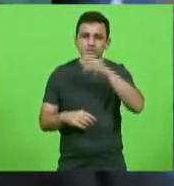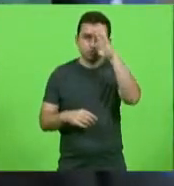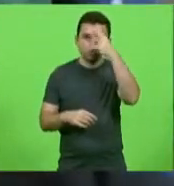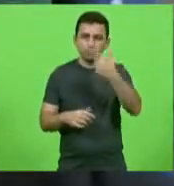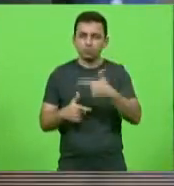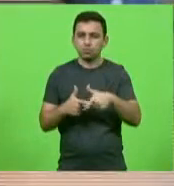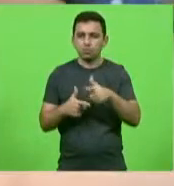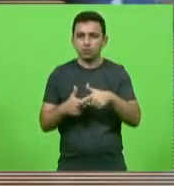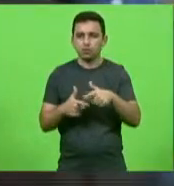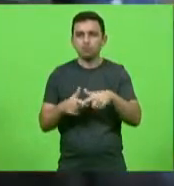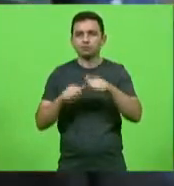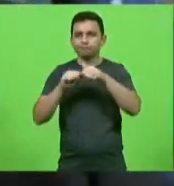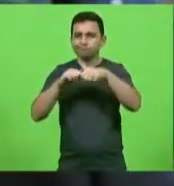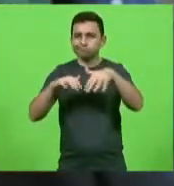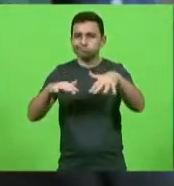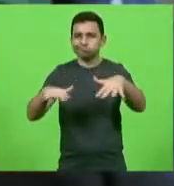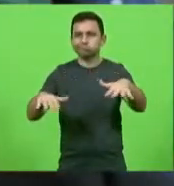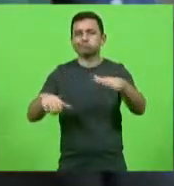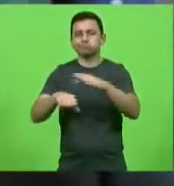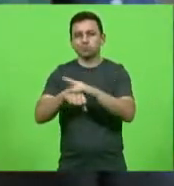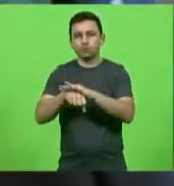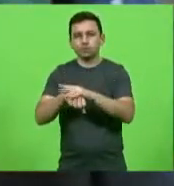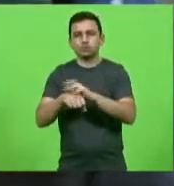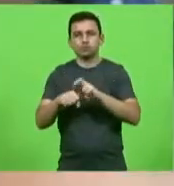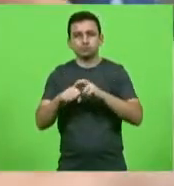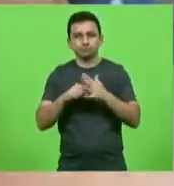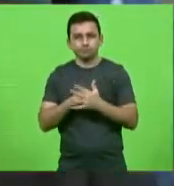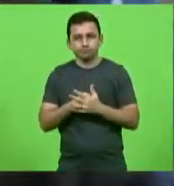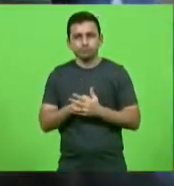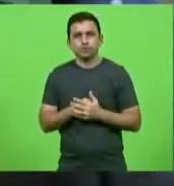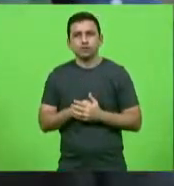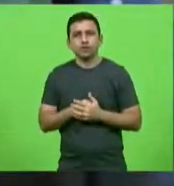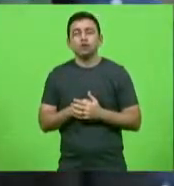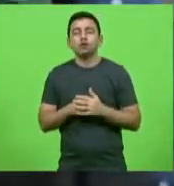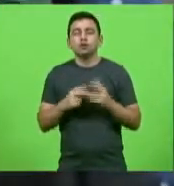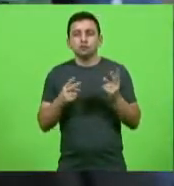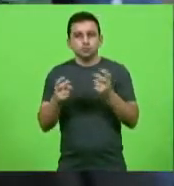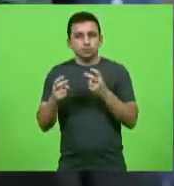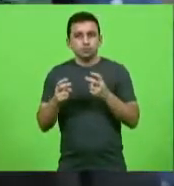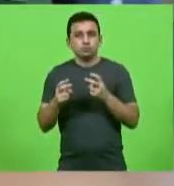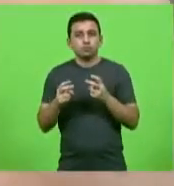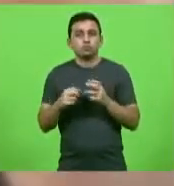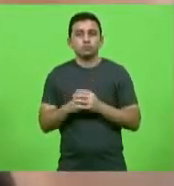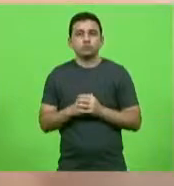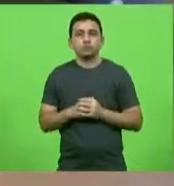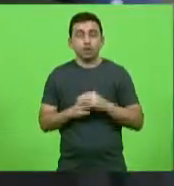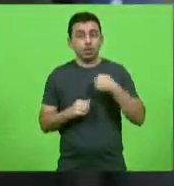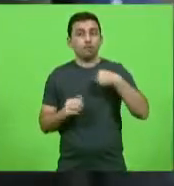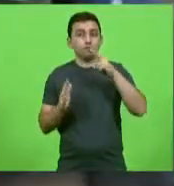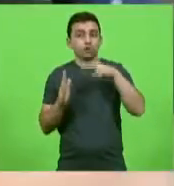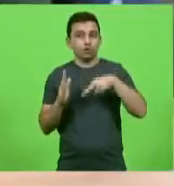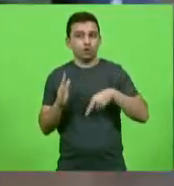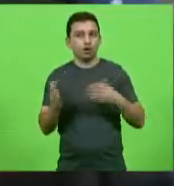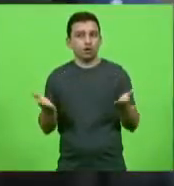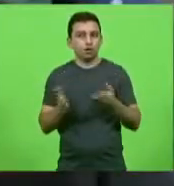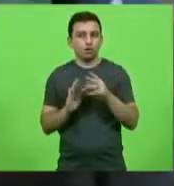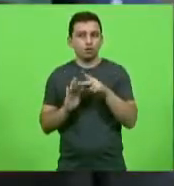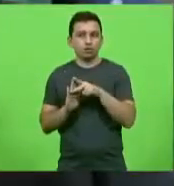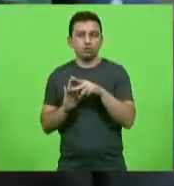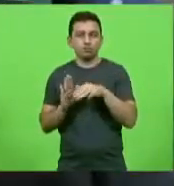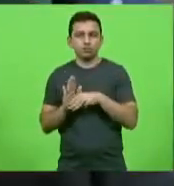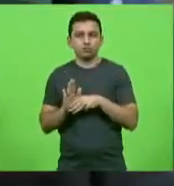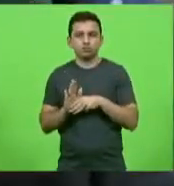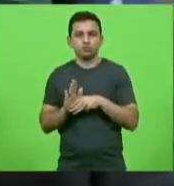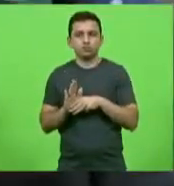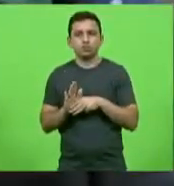os problemas advindos da pandemia causada pelo Covid-19. Se não vejamos abro aspas, vou ler na íntegra a medida provisória